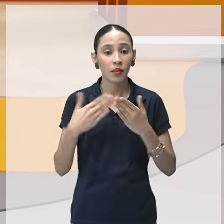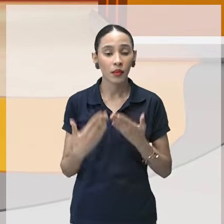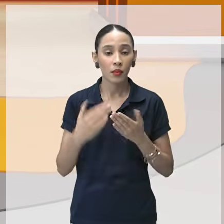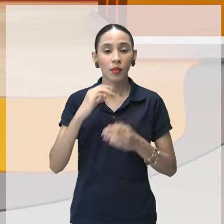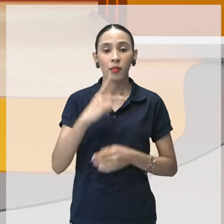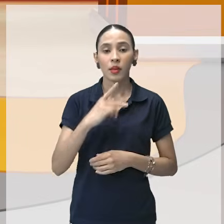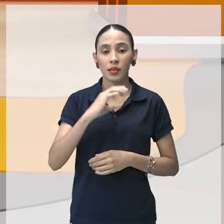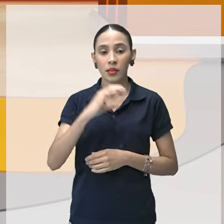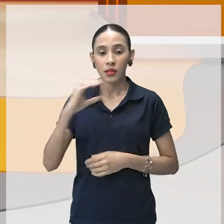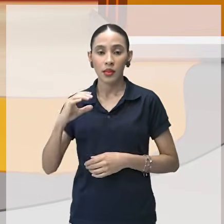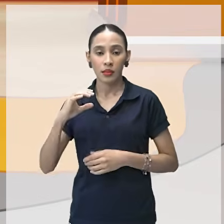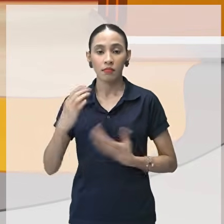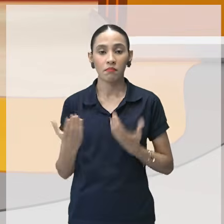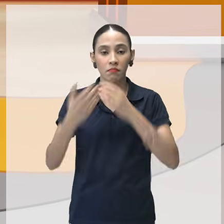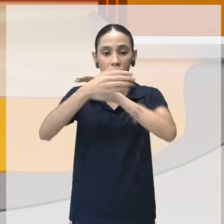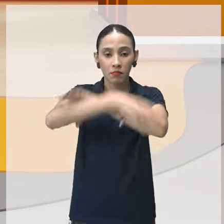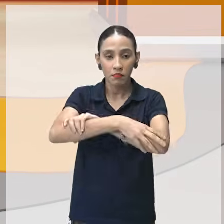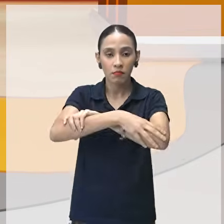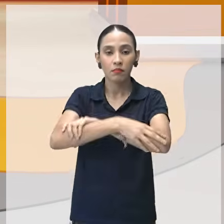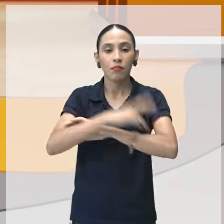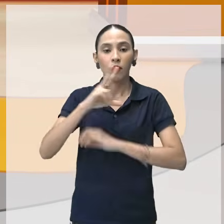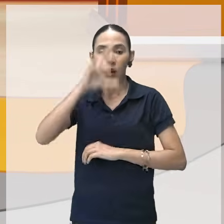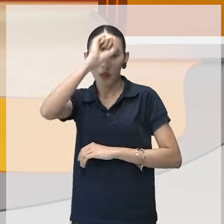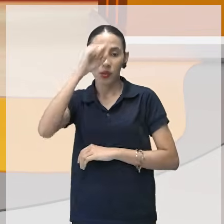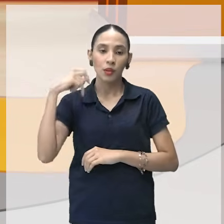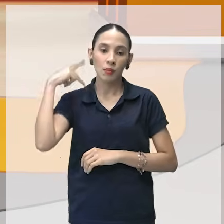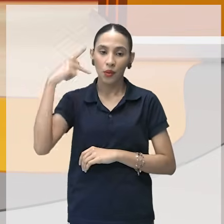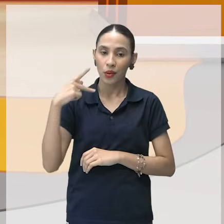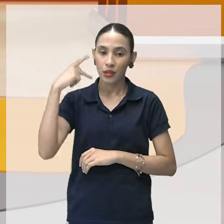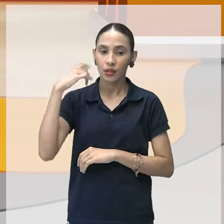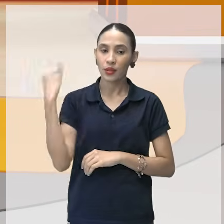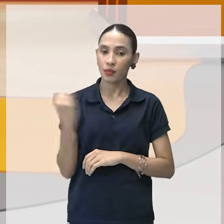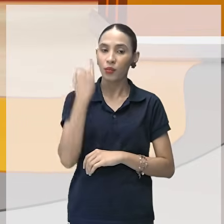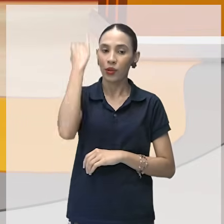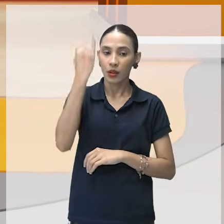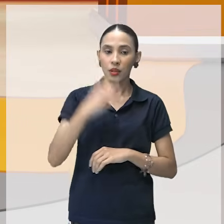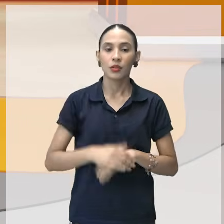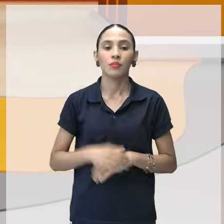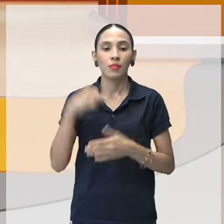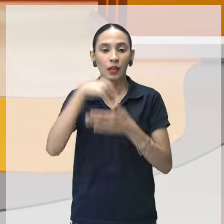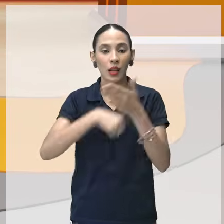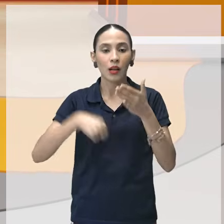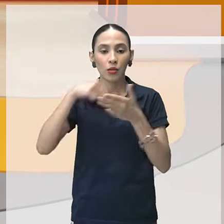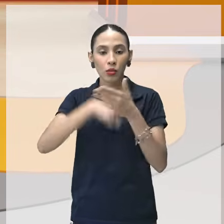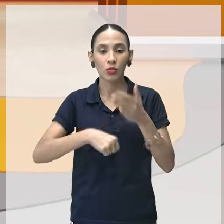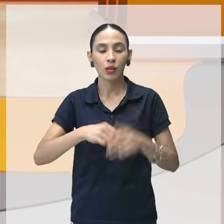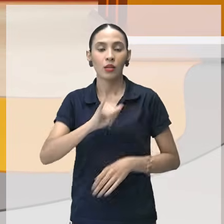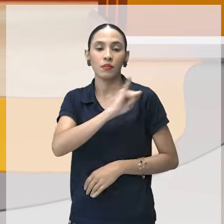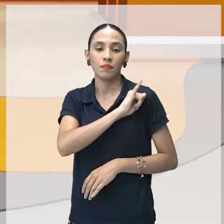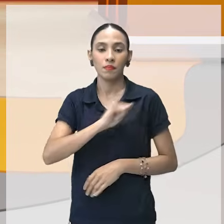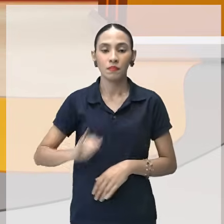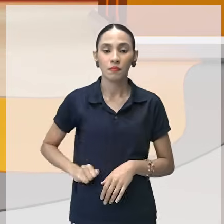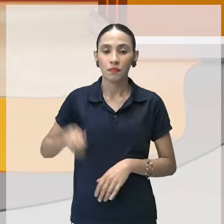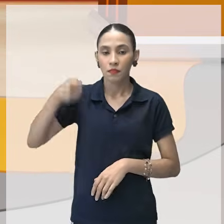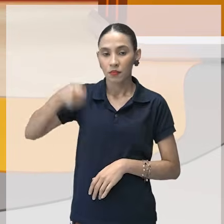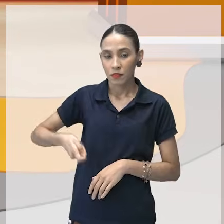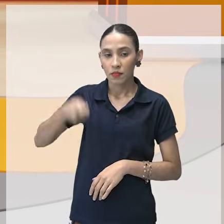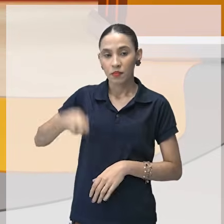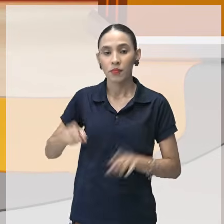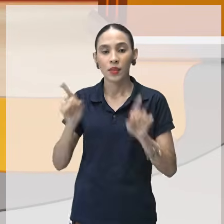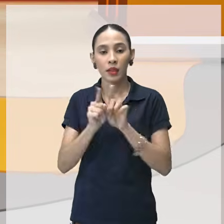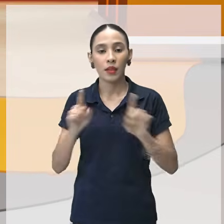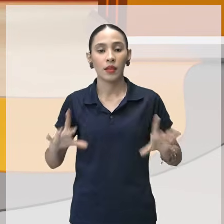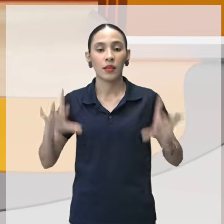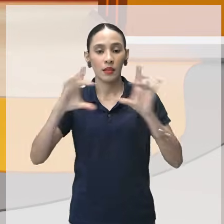o PCC vai se consolidar como uma força política importante na luta contra o imperialismo e